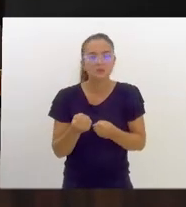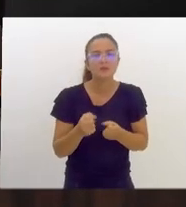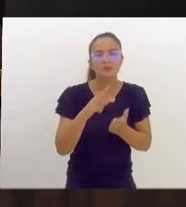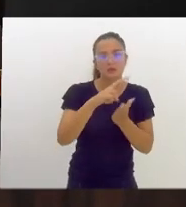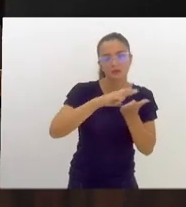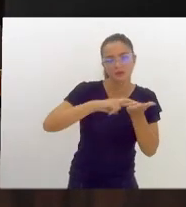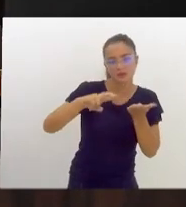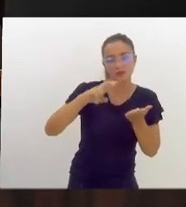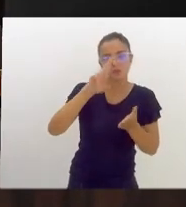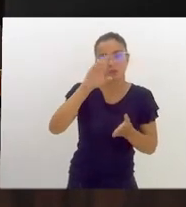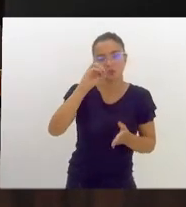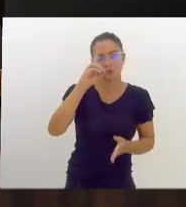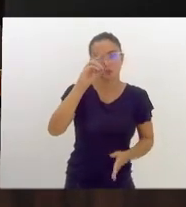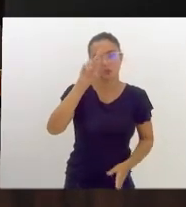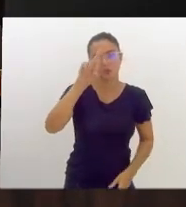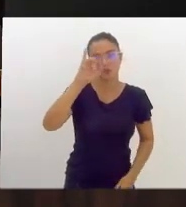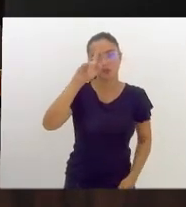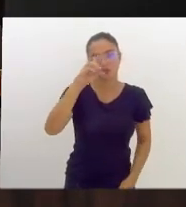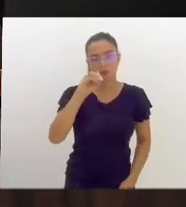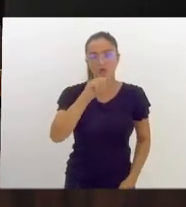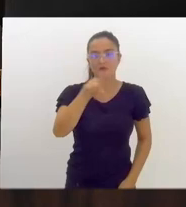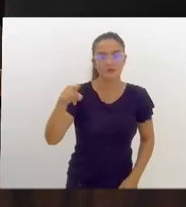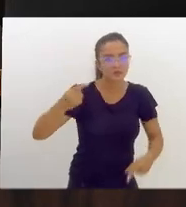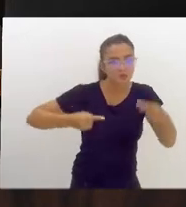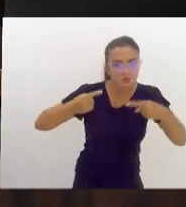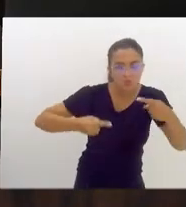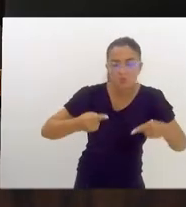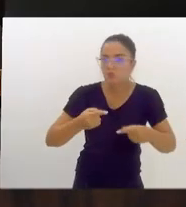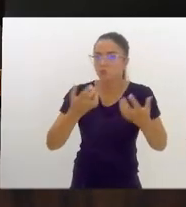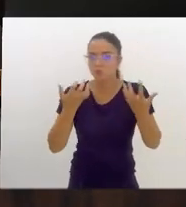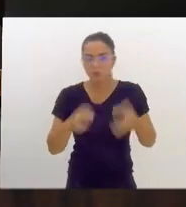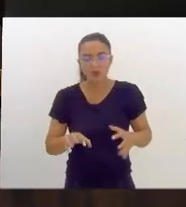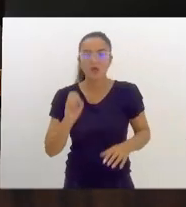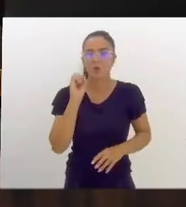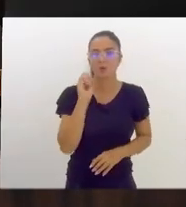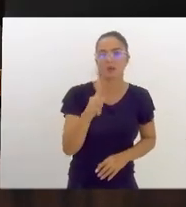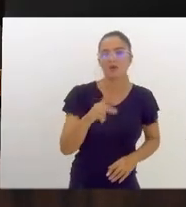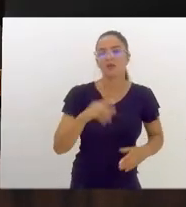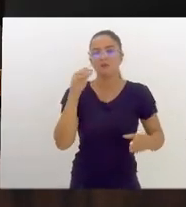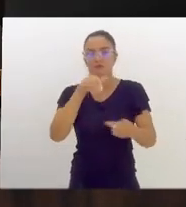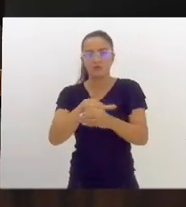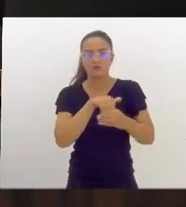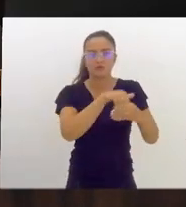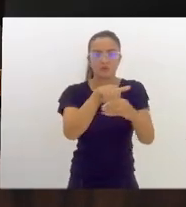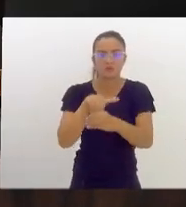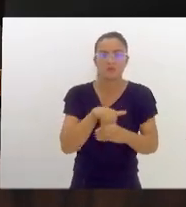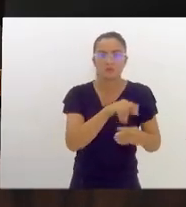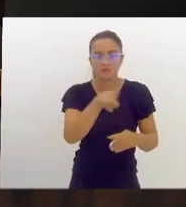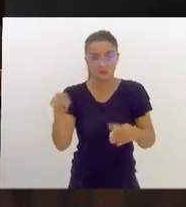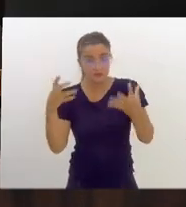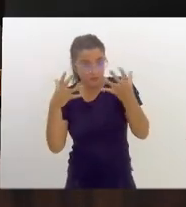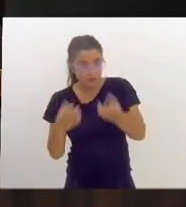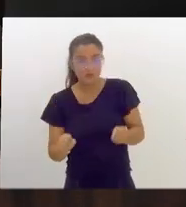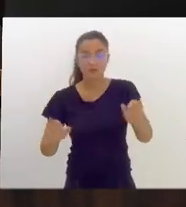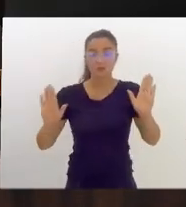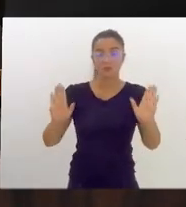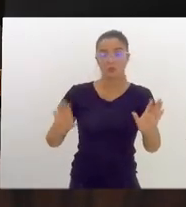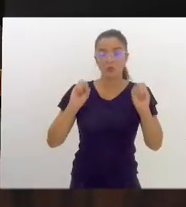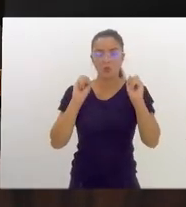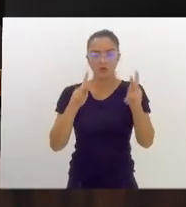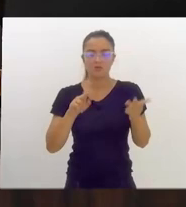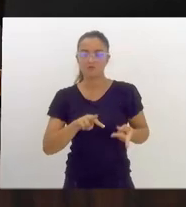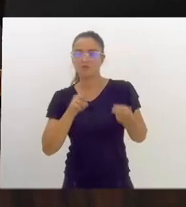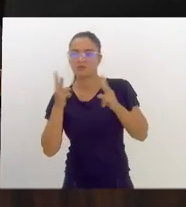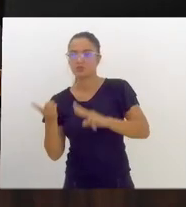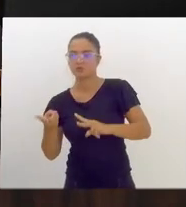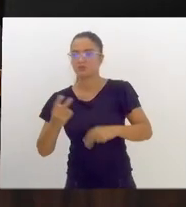Rodrigo Amorim. Em discussão, não havendo que queira discutir, encerrada a discussão, em votação. Senhores que aprovam, permaneçam como estão. Aprovado, vai à